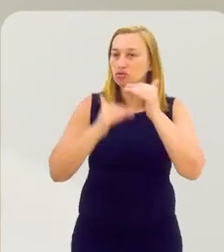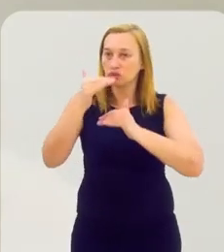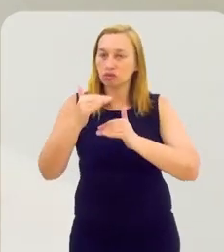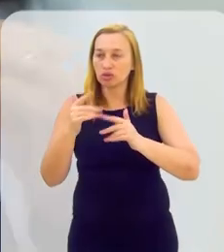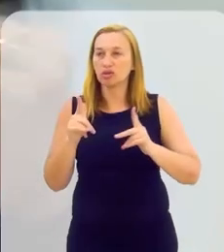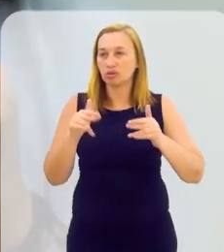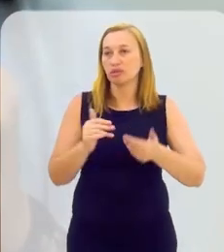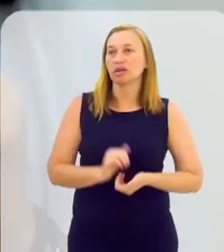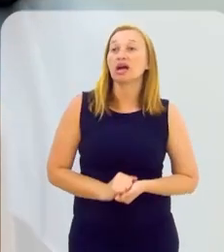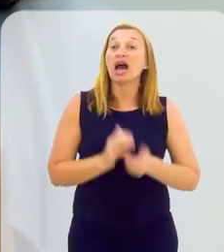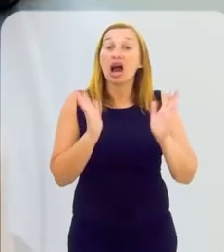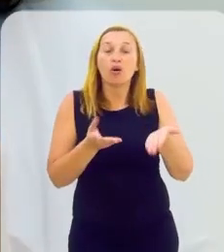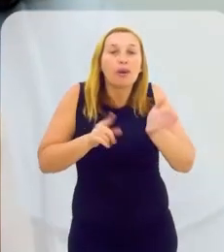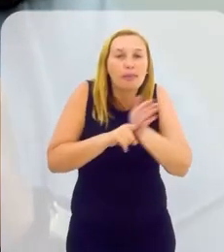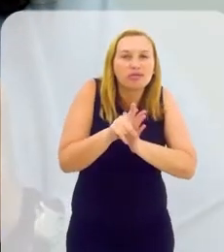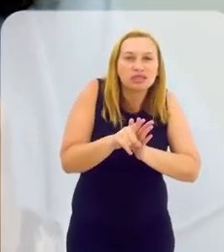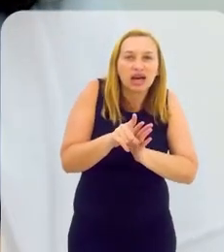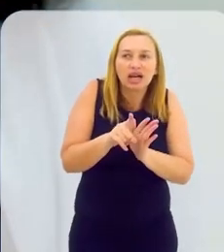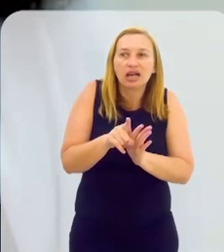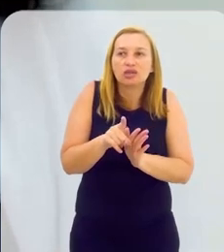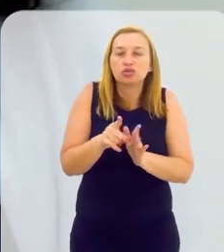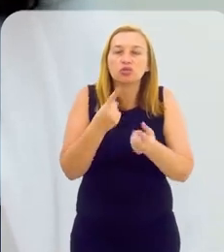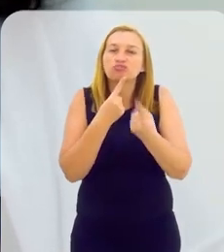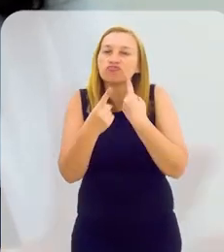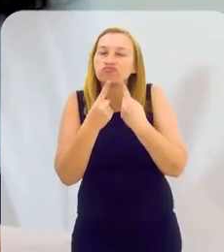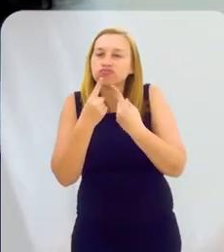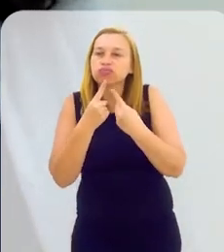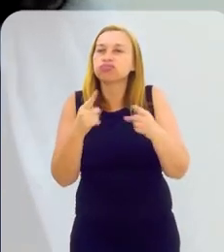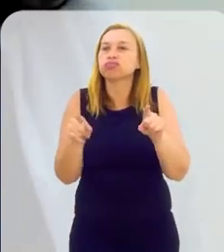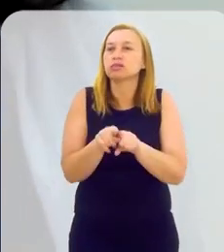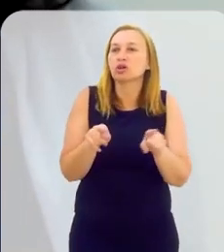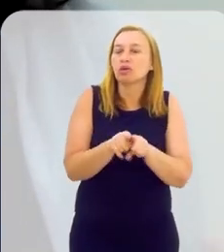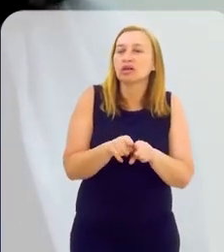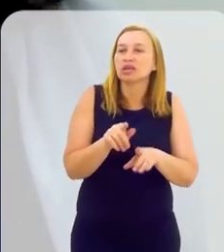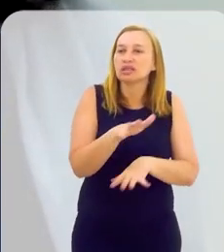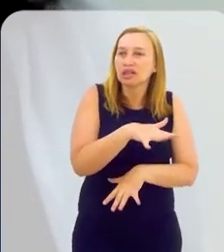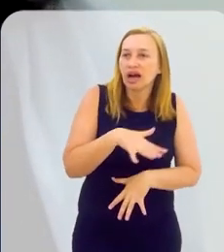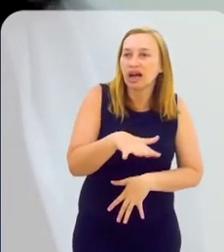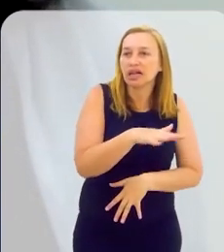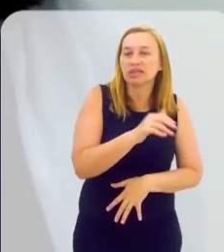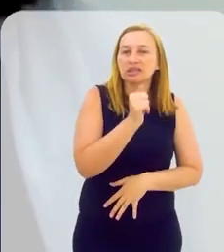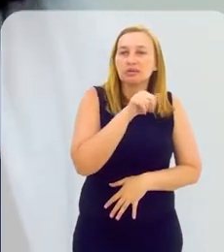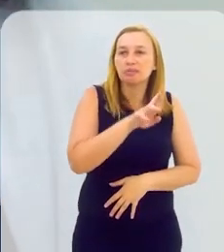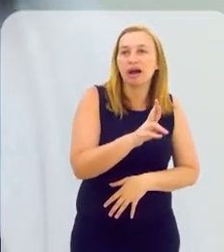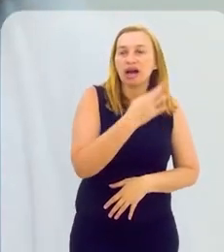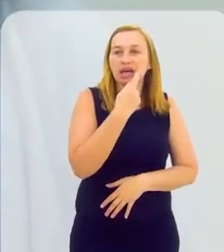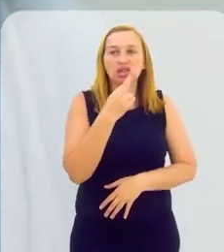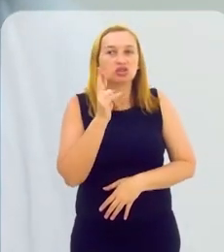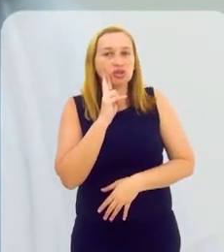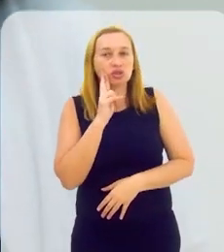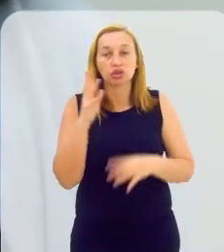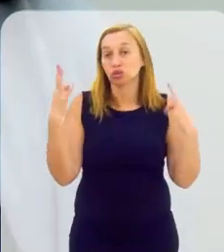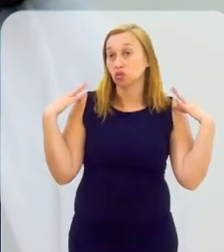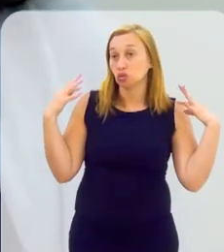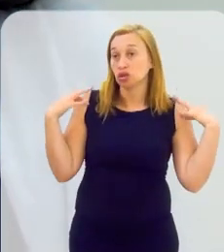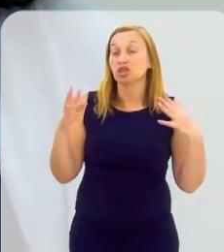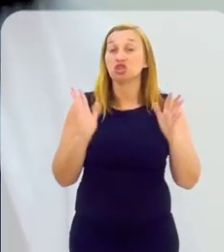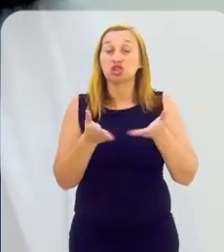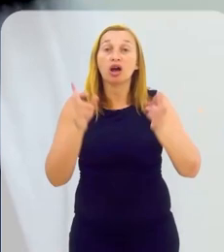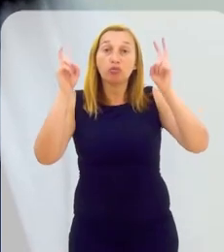visões. Agora, eu queria te perguntar sobre esse diálogo também do setor de bares e restaurantes com o turismo,